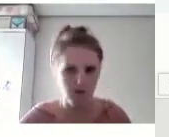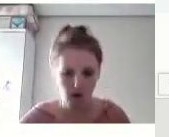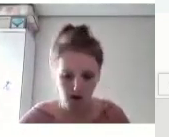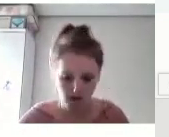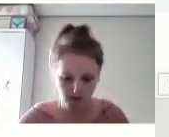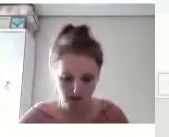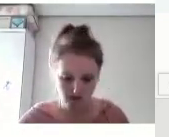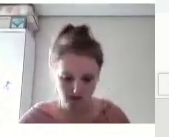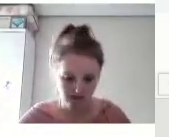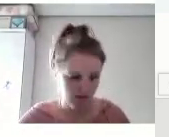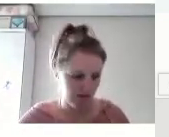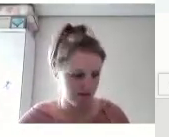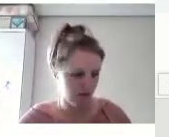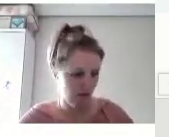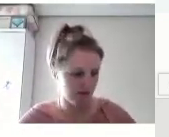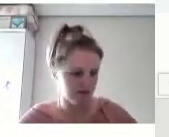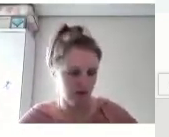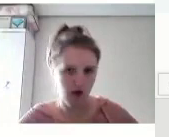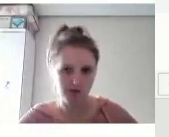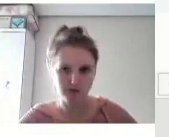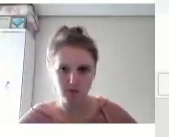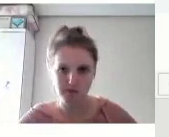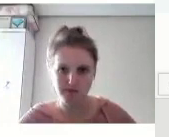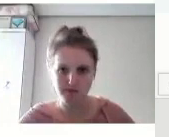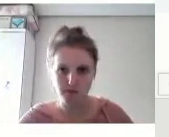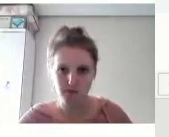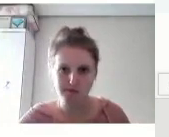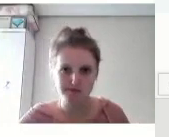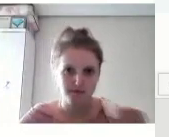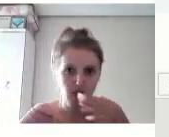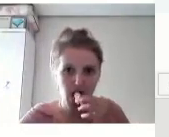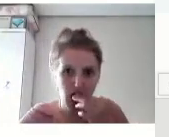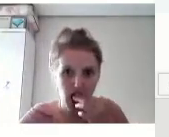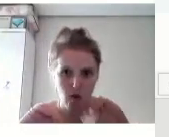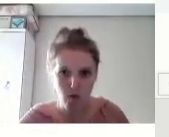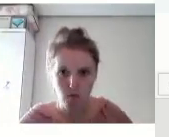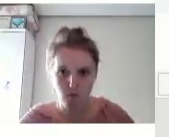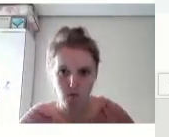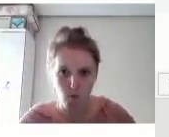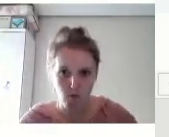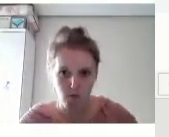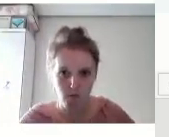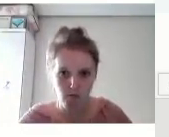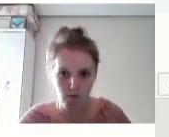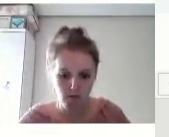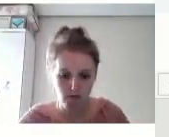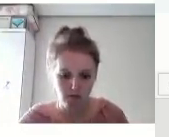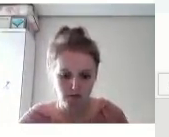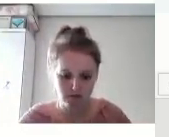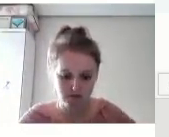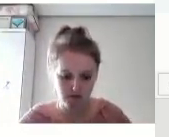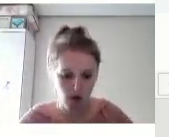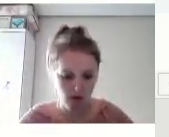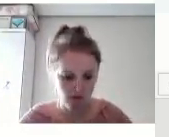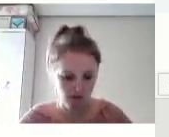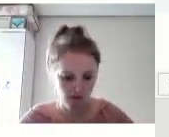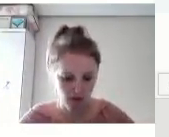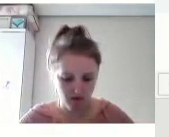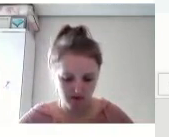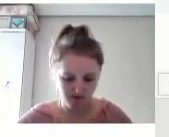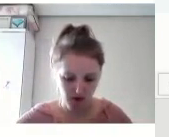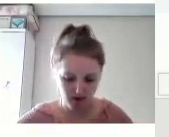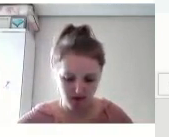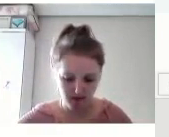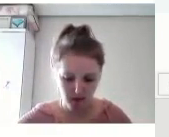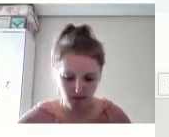explicitamente a densidade hamiltoniana a partir da definição do campo canonicamente conjugado, da derivada temporal